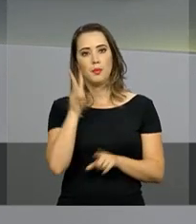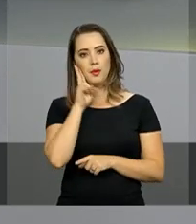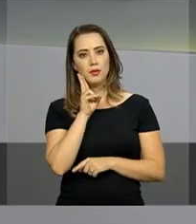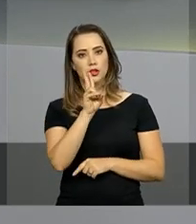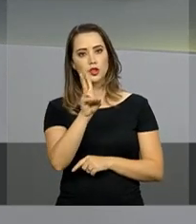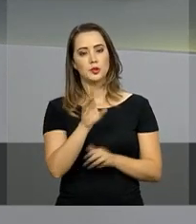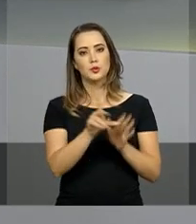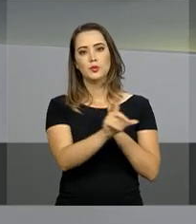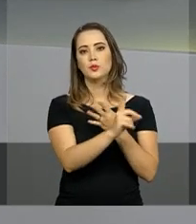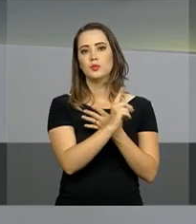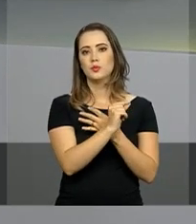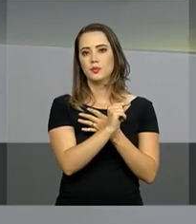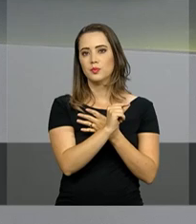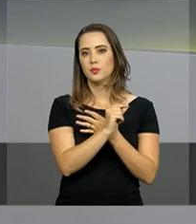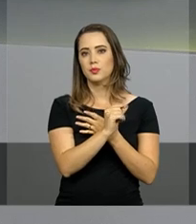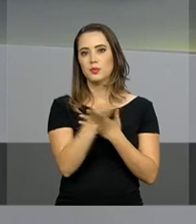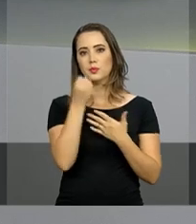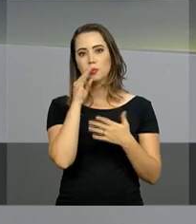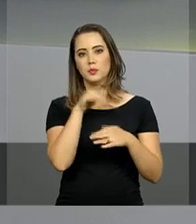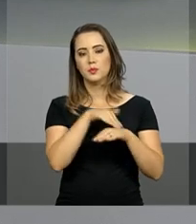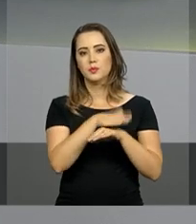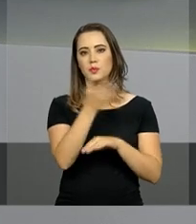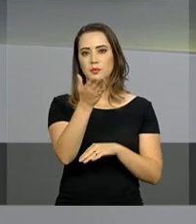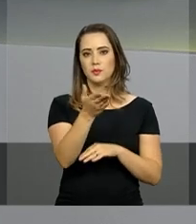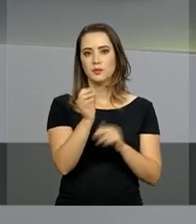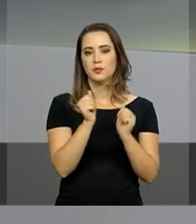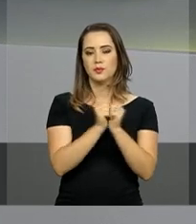acompanhe também o nosso perfil no Twitter. Uma boa